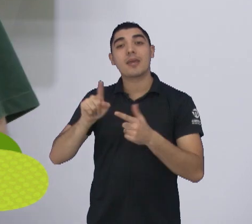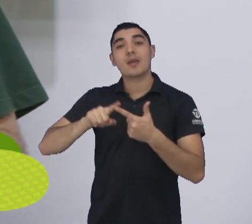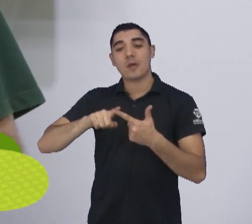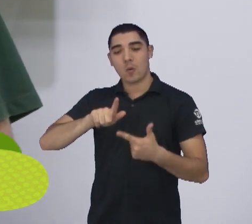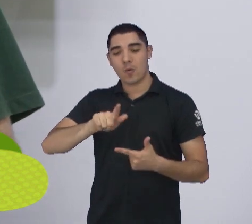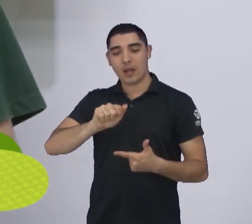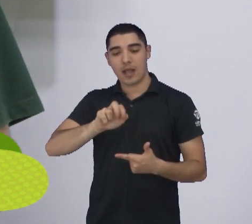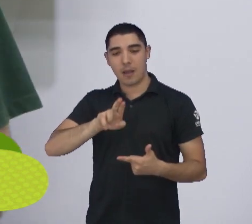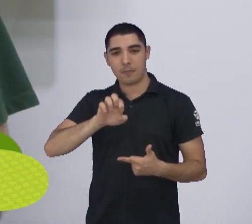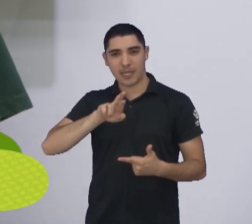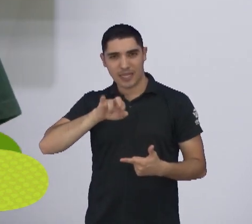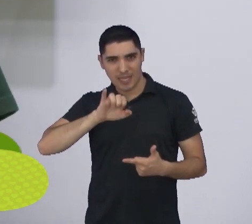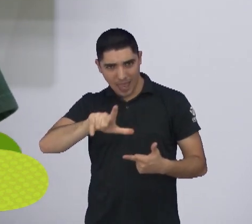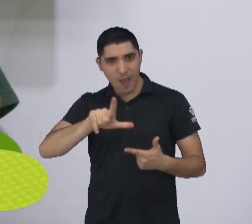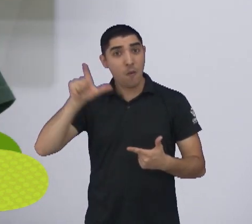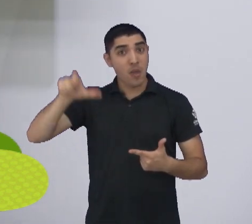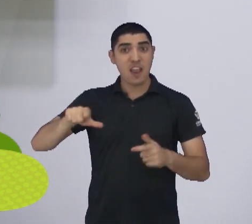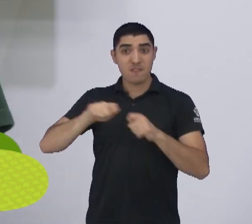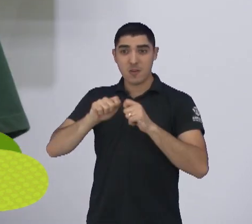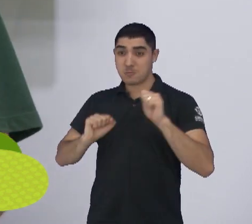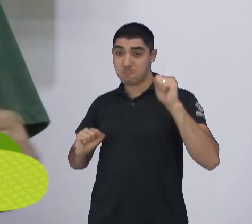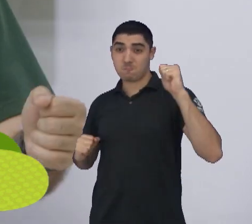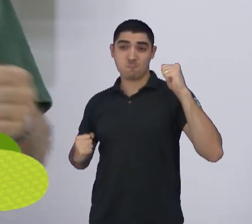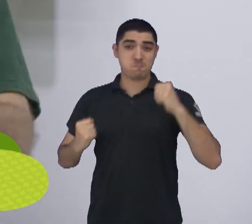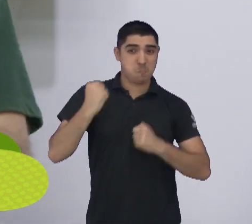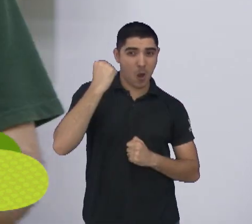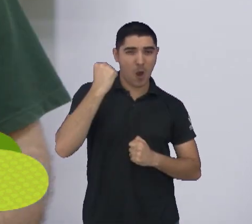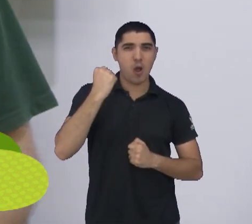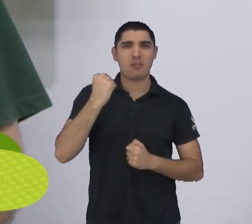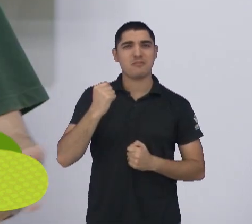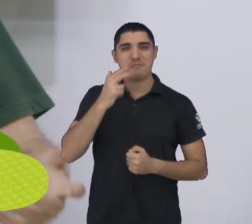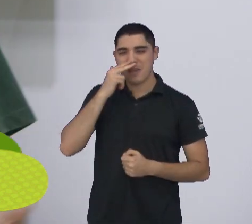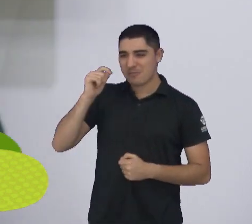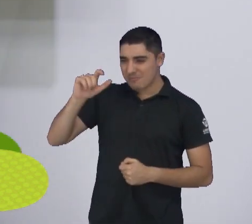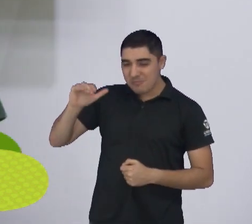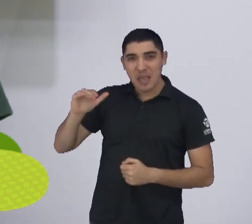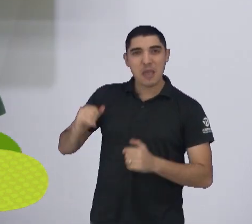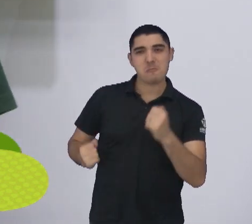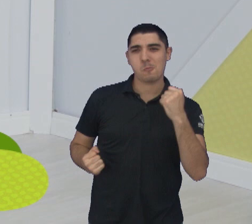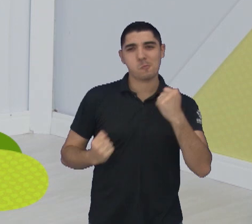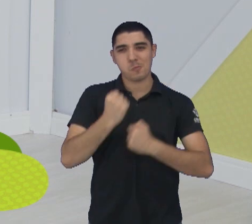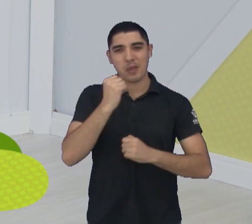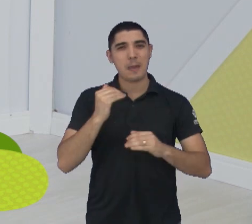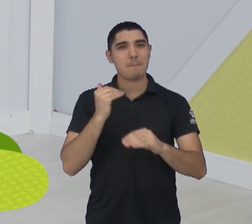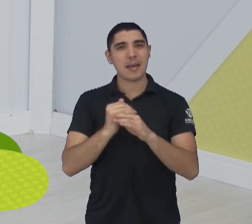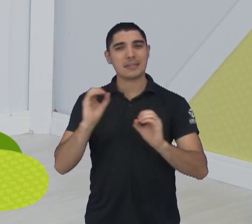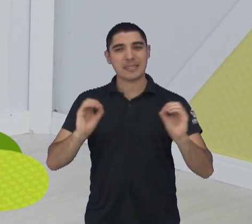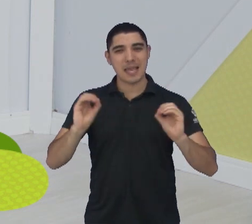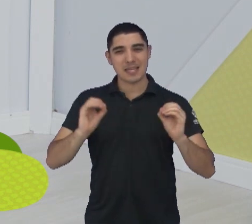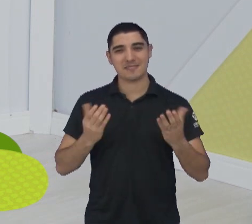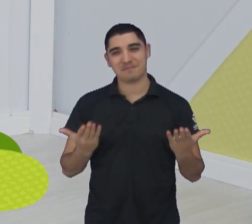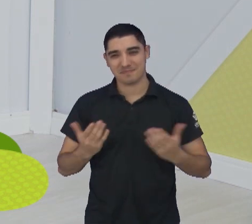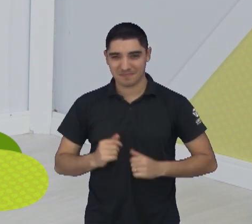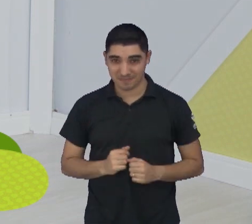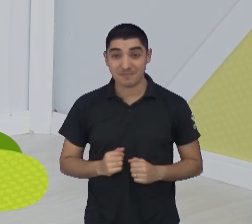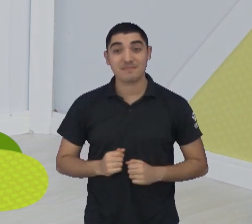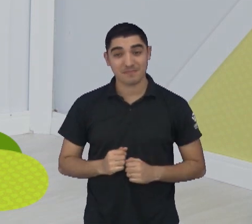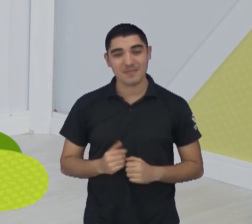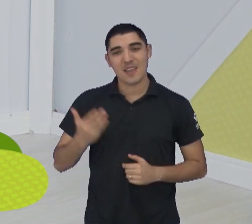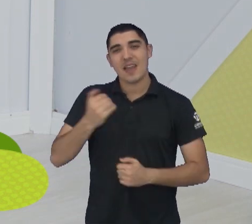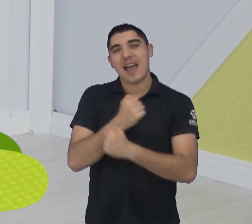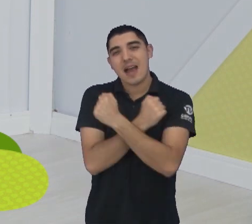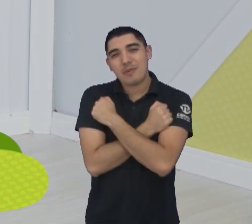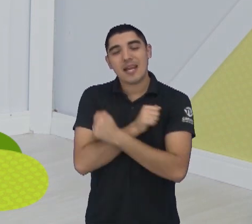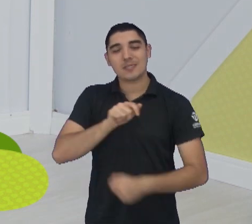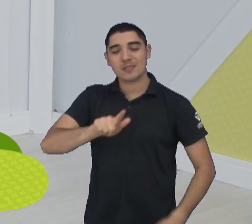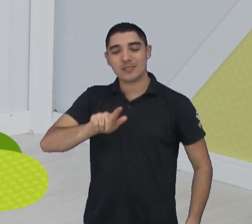saiu dando soco no ar, parecia o Pelé. 3 metros de altura, dando soco no ar com um empate 0-0. Gabrielzinho, gente boa demais. Abraço, viu? Gabrielzinho, ó,